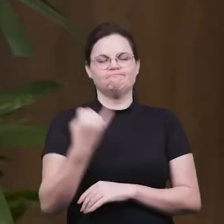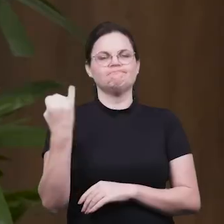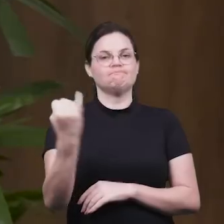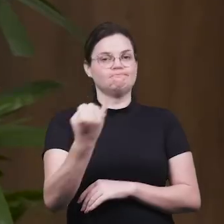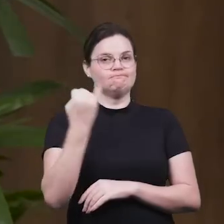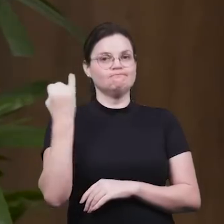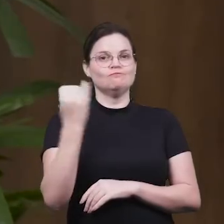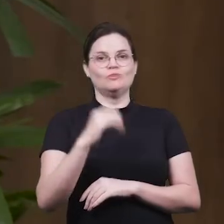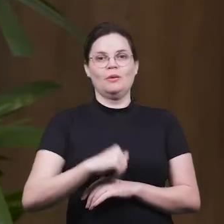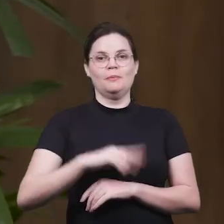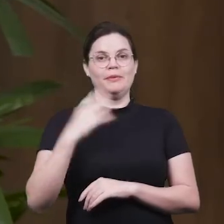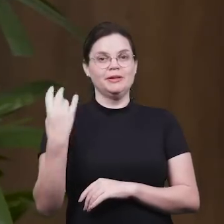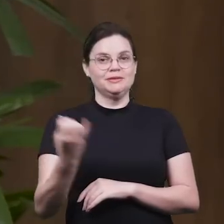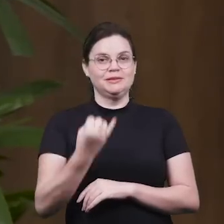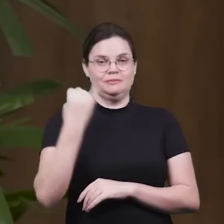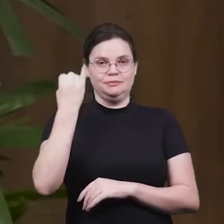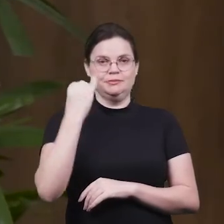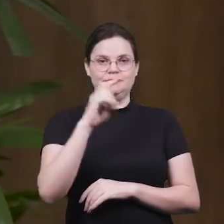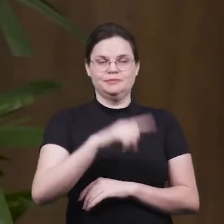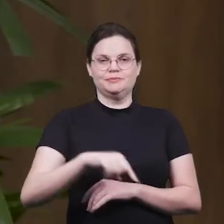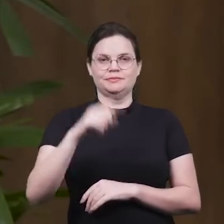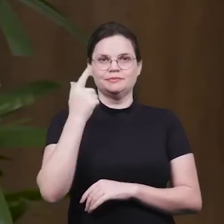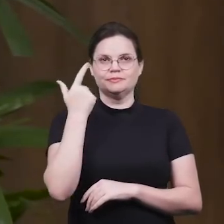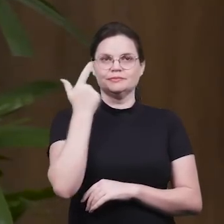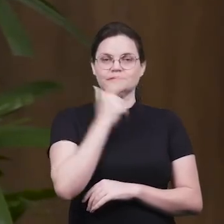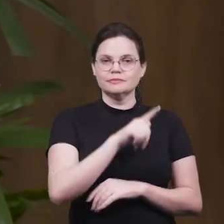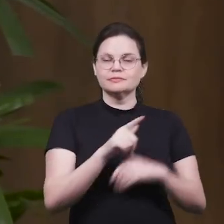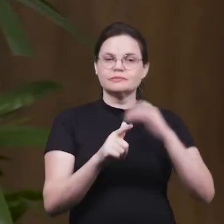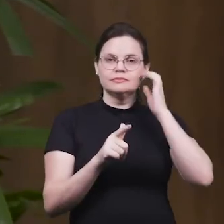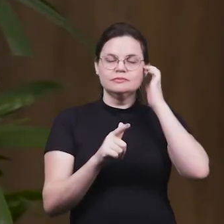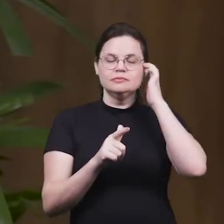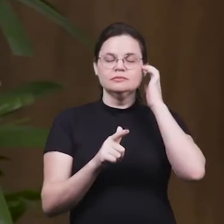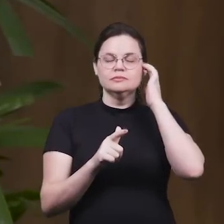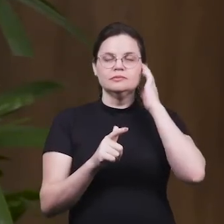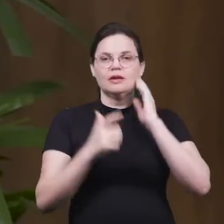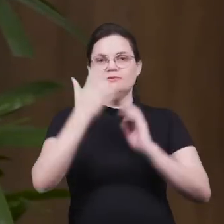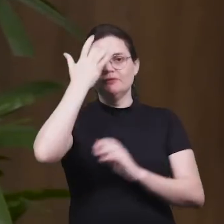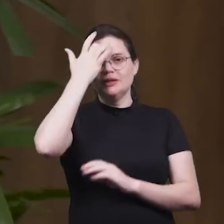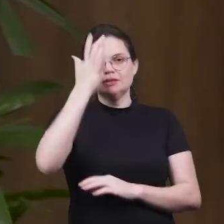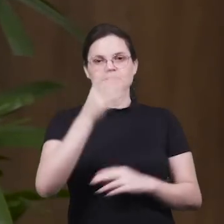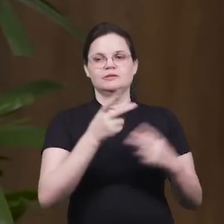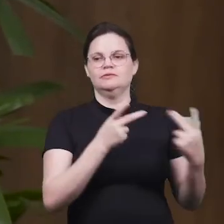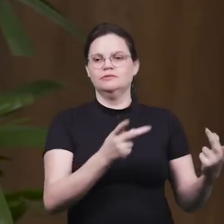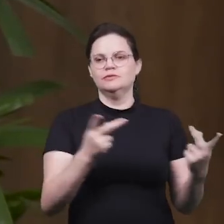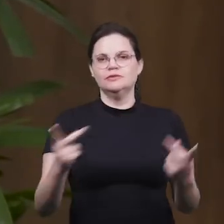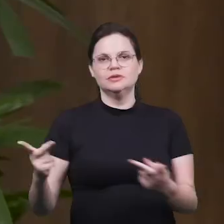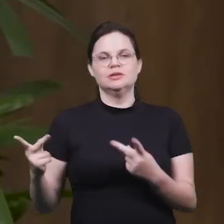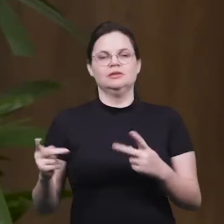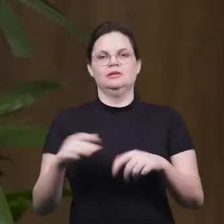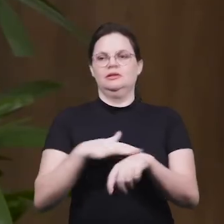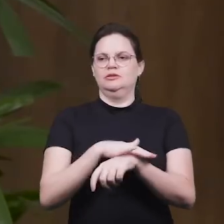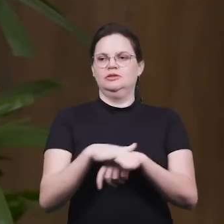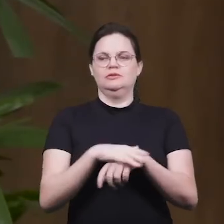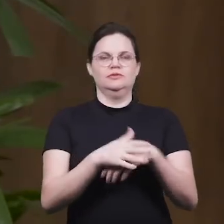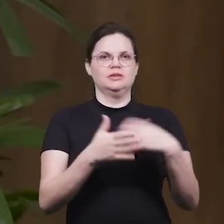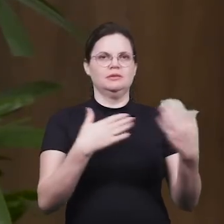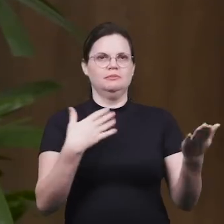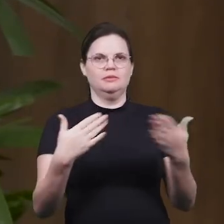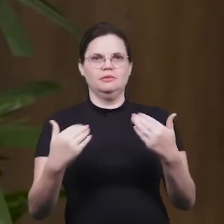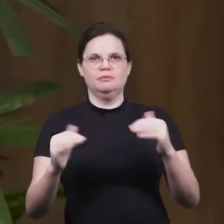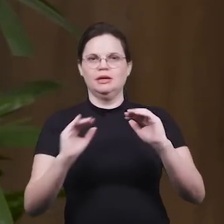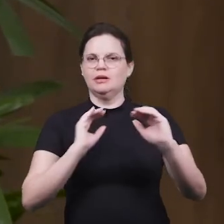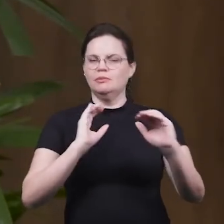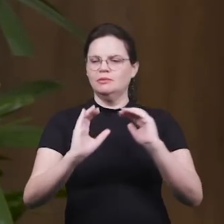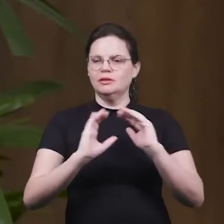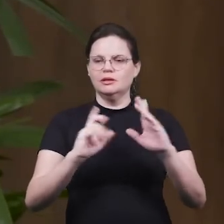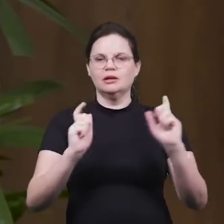importante que tem para você poder ter essa facilidade visitando, conversando, se